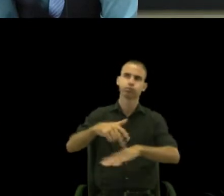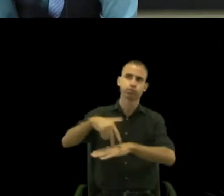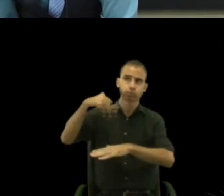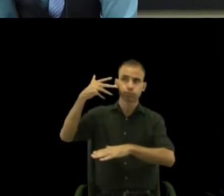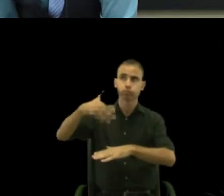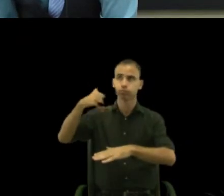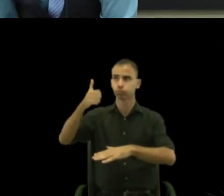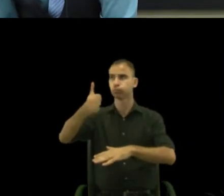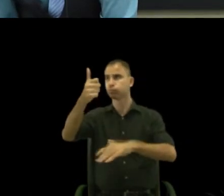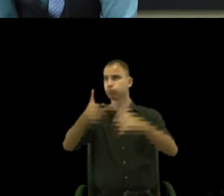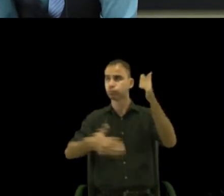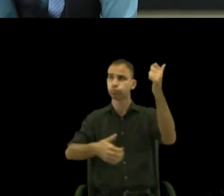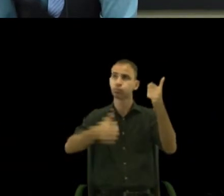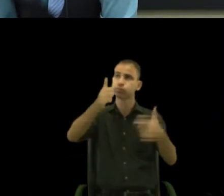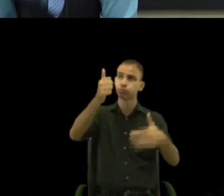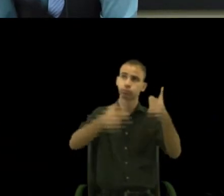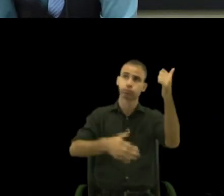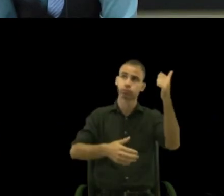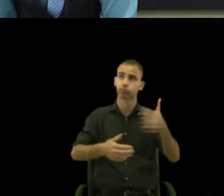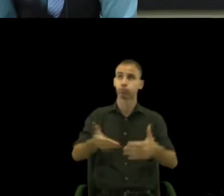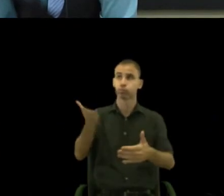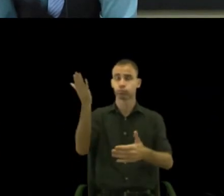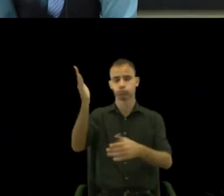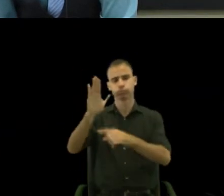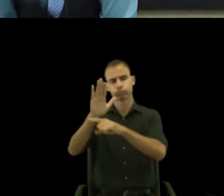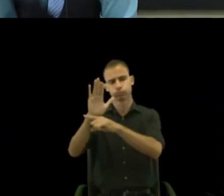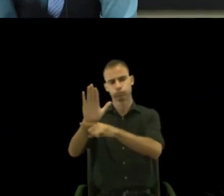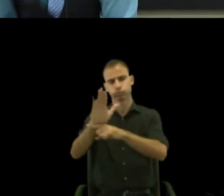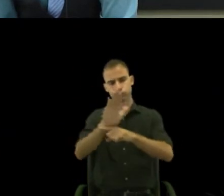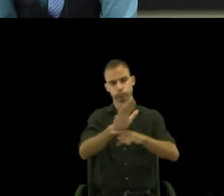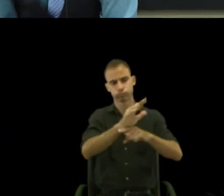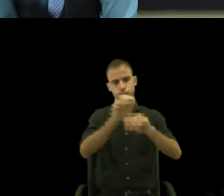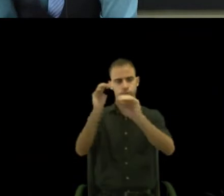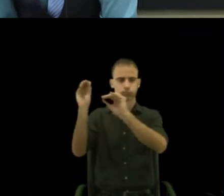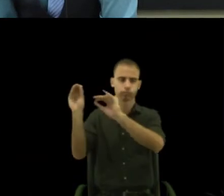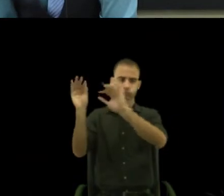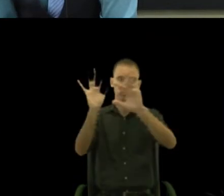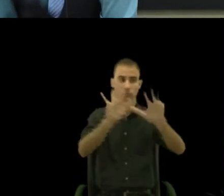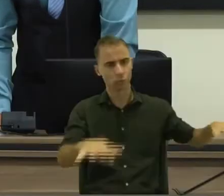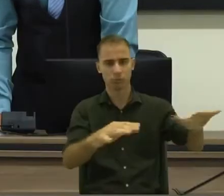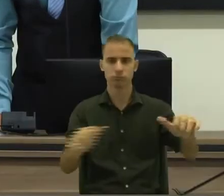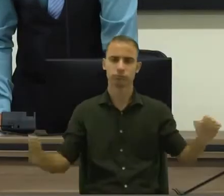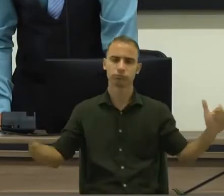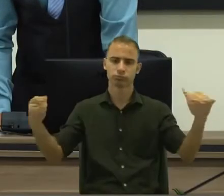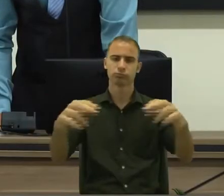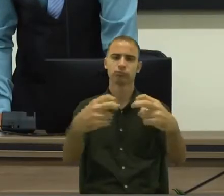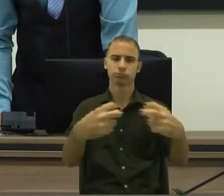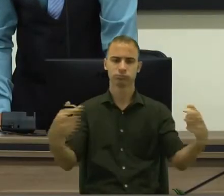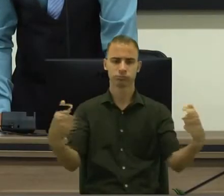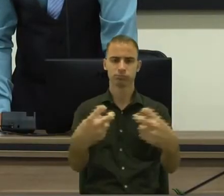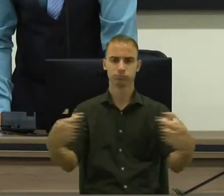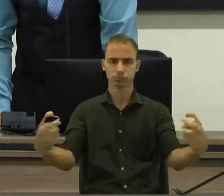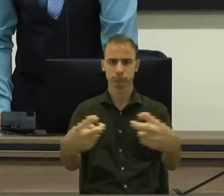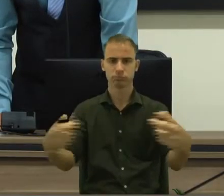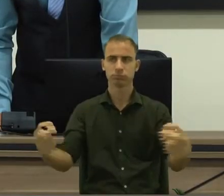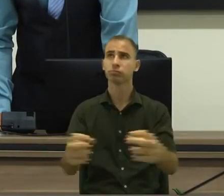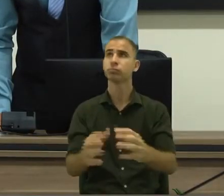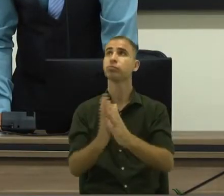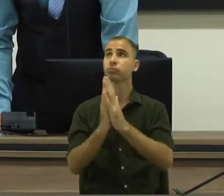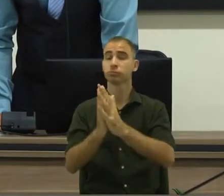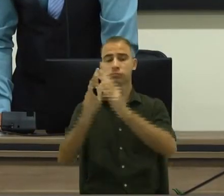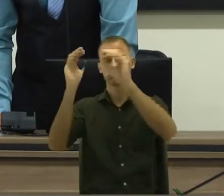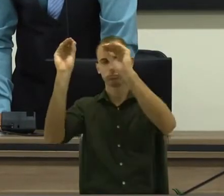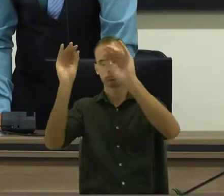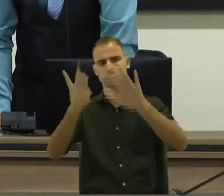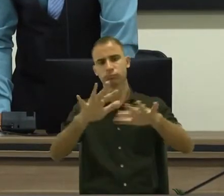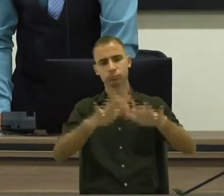estar falando, explanando, Pai querido. Também vai abençoando a todos que adentraram essa porta, esse plenário, Senhor. Seja com eles. Abençoa todos